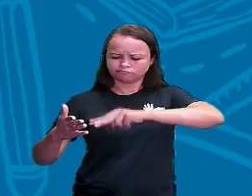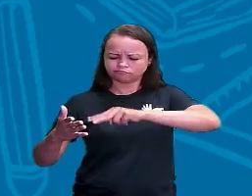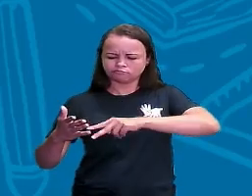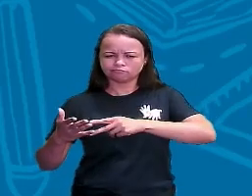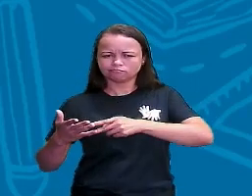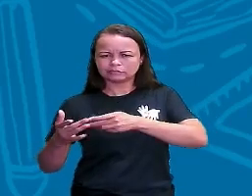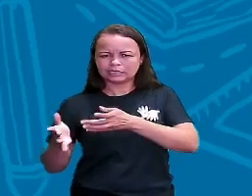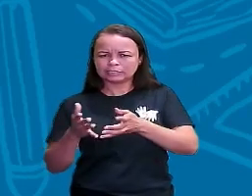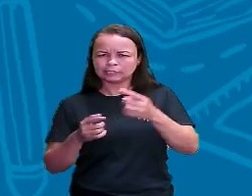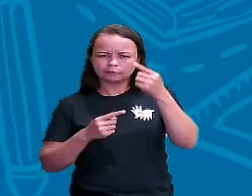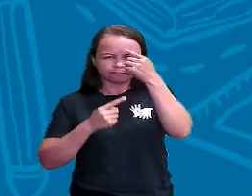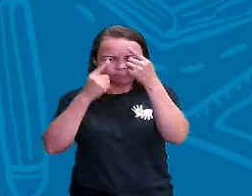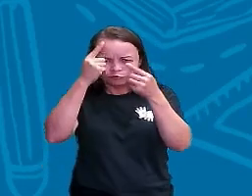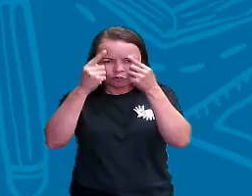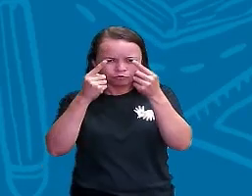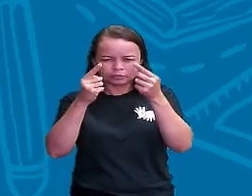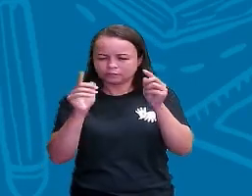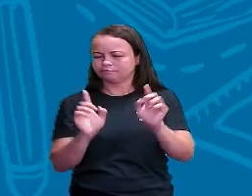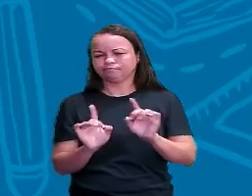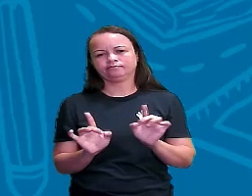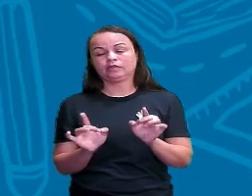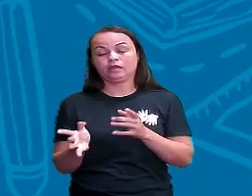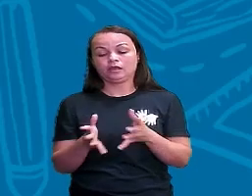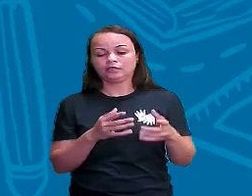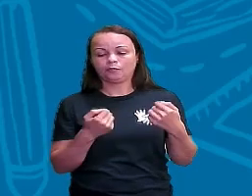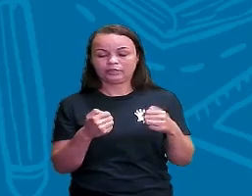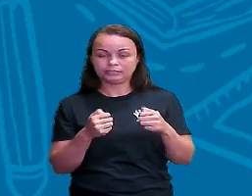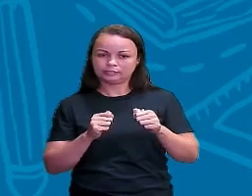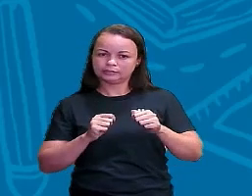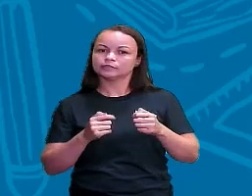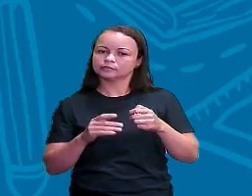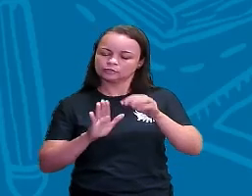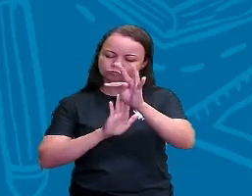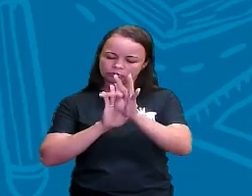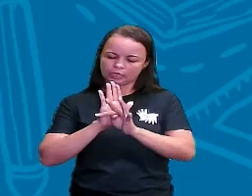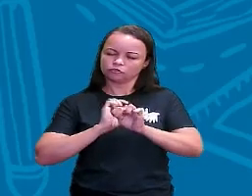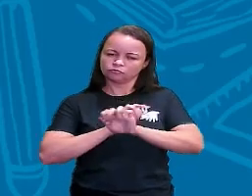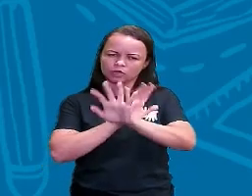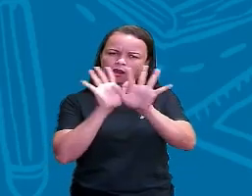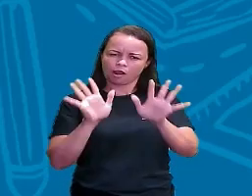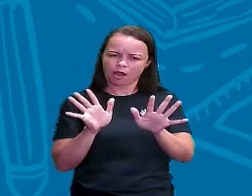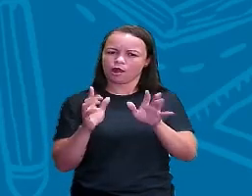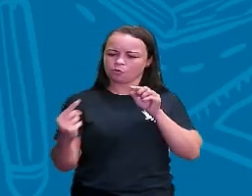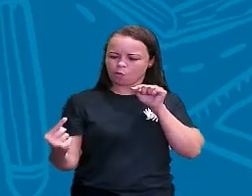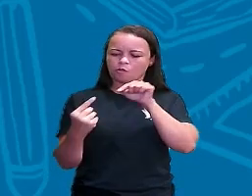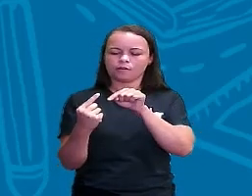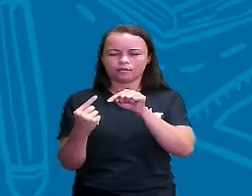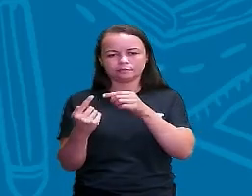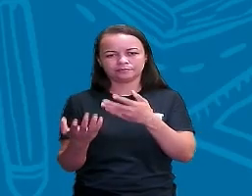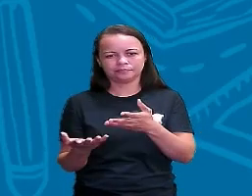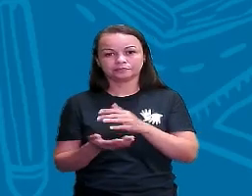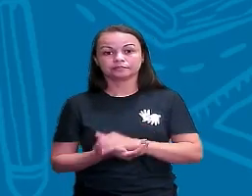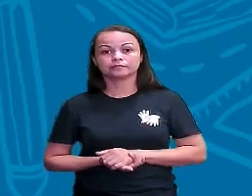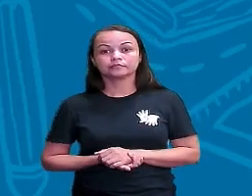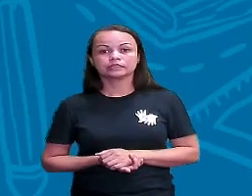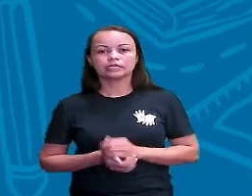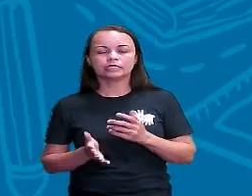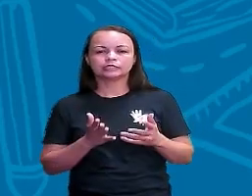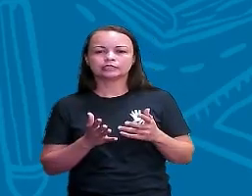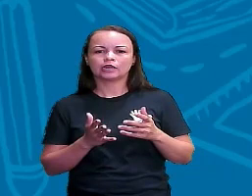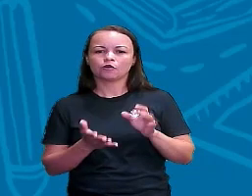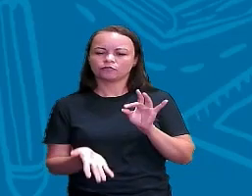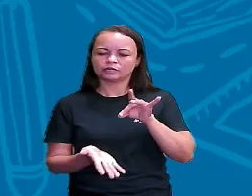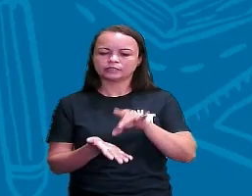literário e ter dúvidas. É preciso que seja um texto claro, né? Objetivo. Então, a realidade é